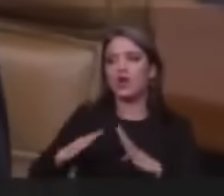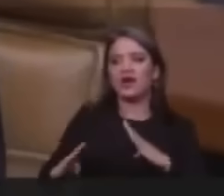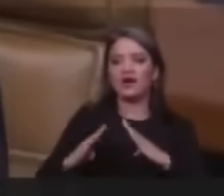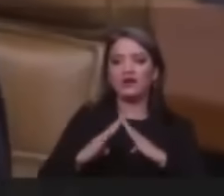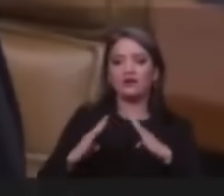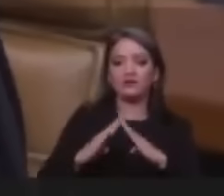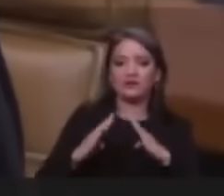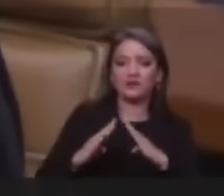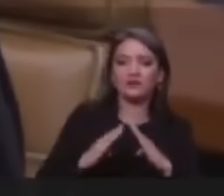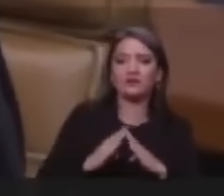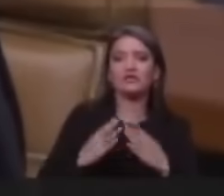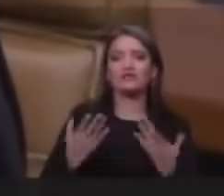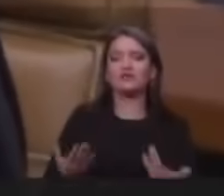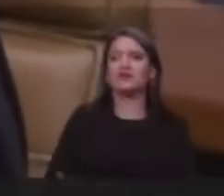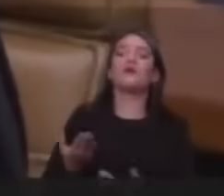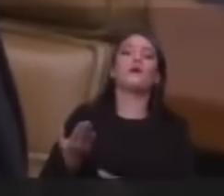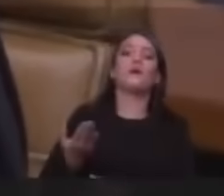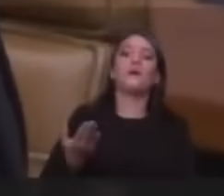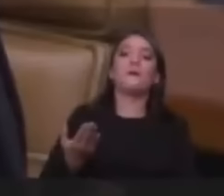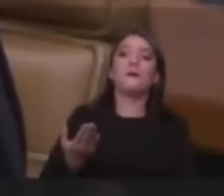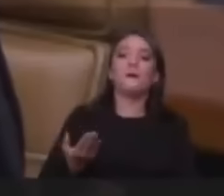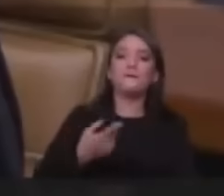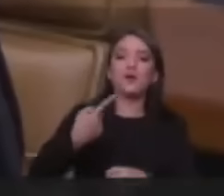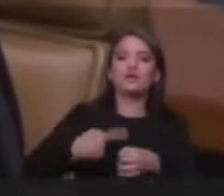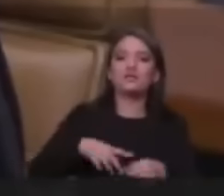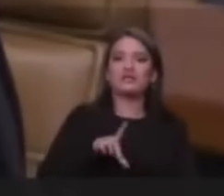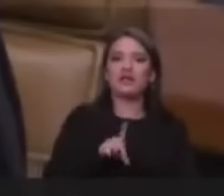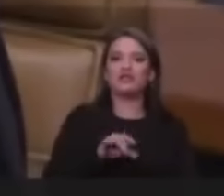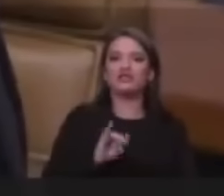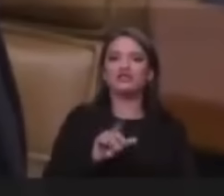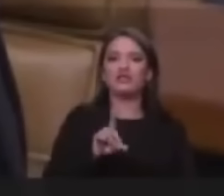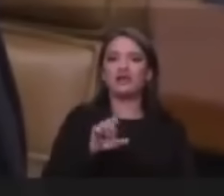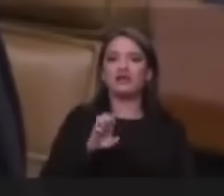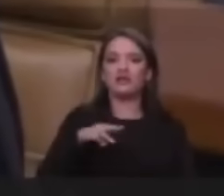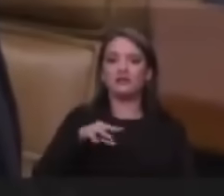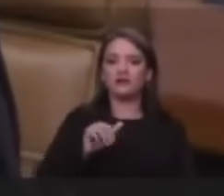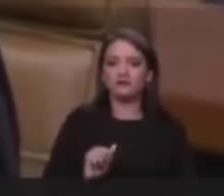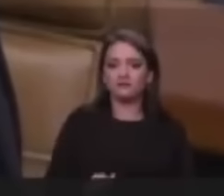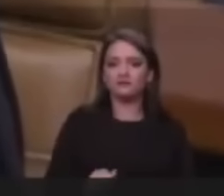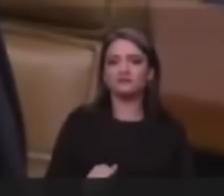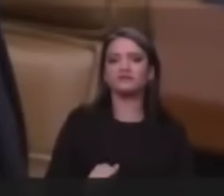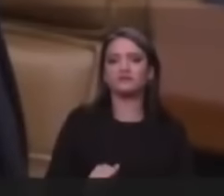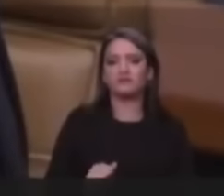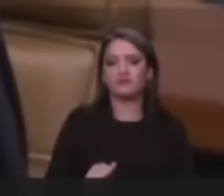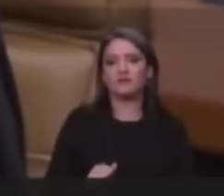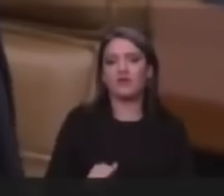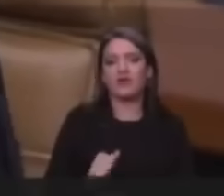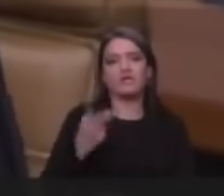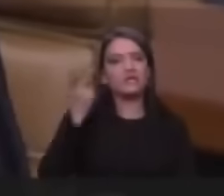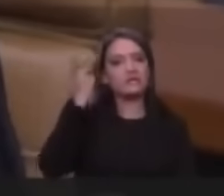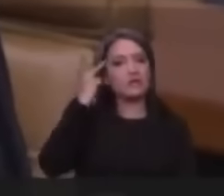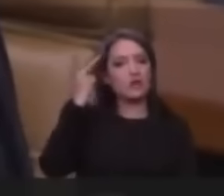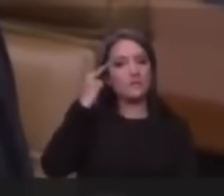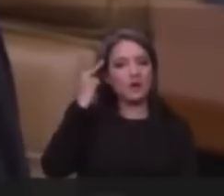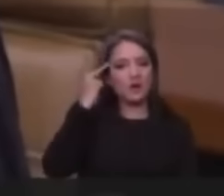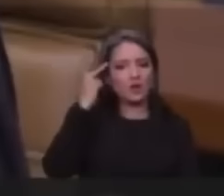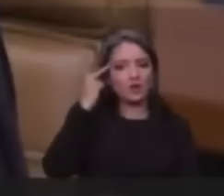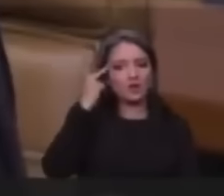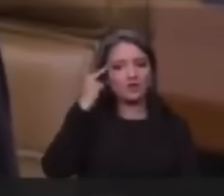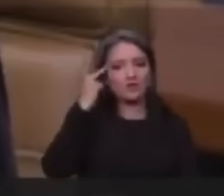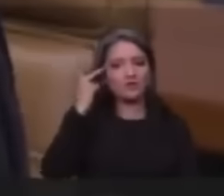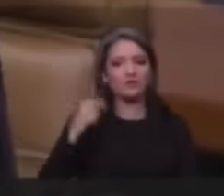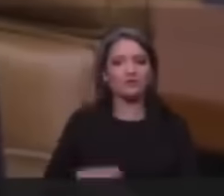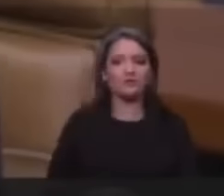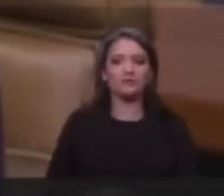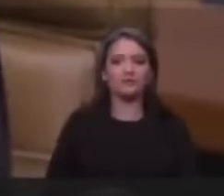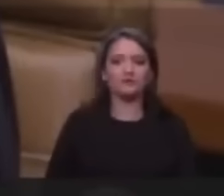e já frequentava o quartel do sudeste no bairro do Ibirapuera em São Paulo pretendo o quê